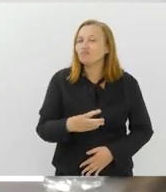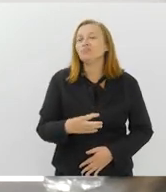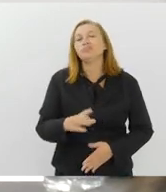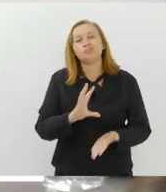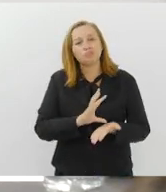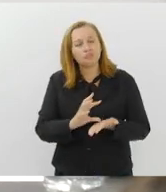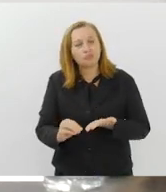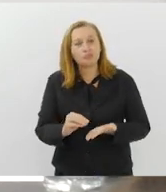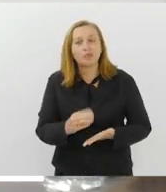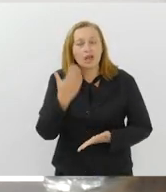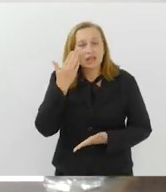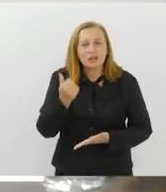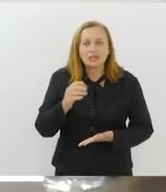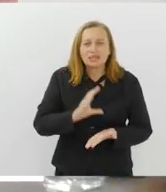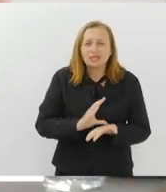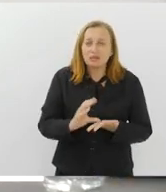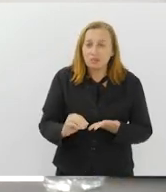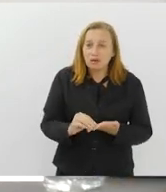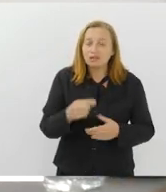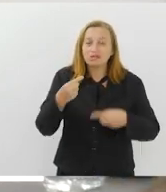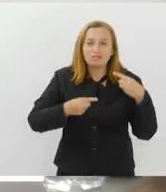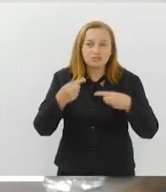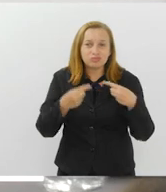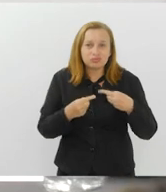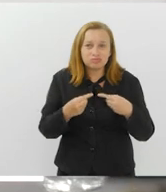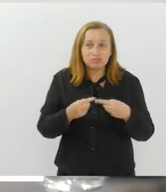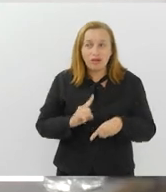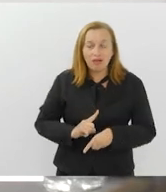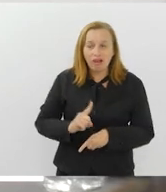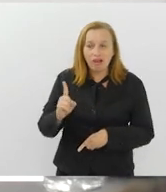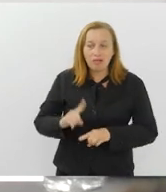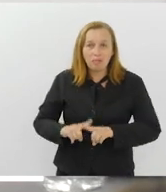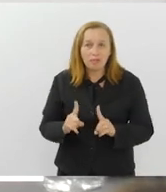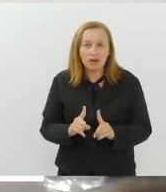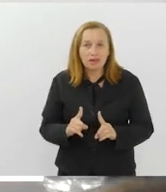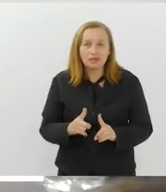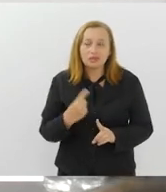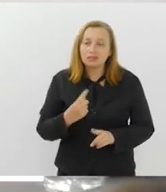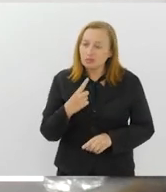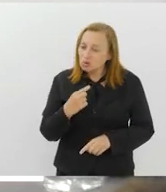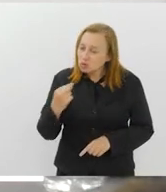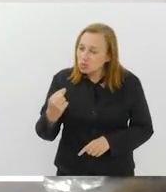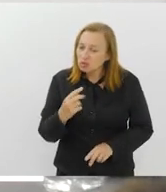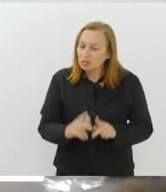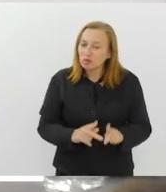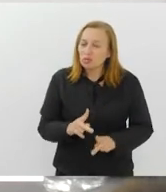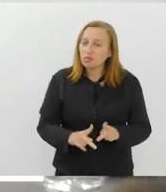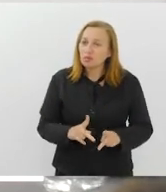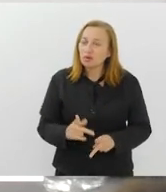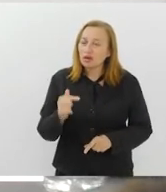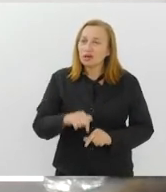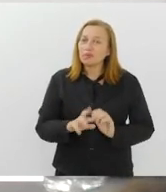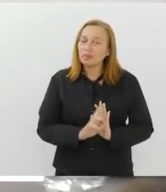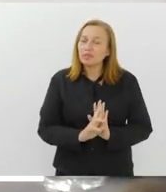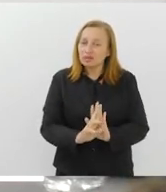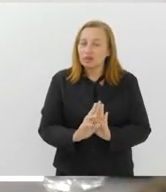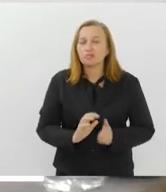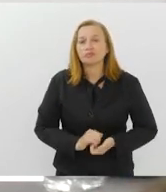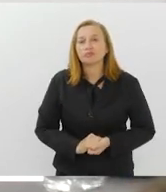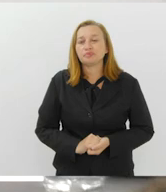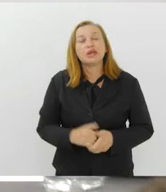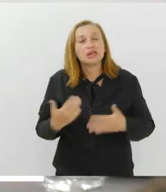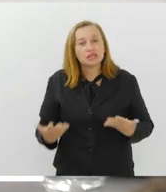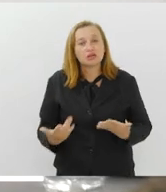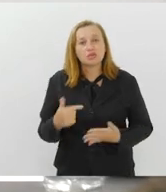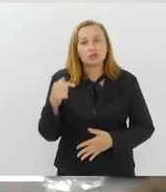pauta. Sabemos que essa pauta tinha que estar sendo discutida totalmente lá, mas nós fomos eleitos pela população, estamos aqui para representá-los. Então, nós